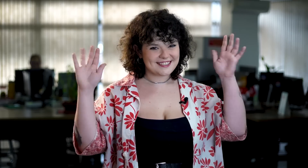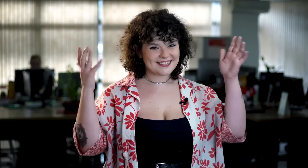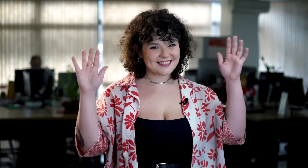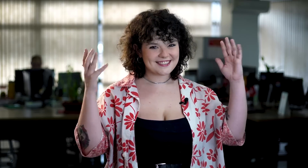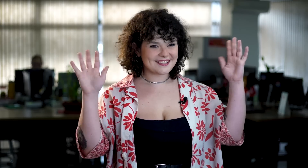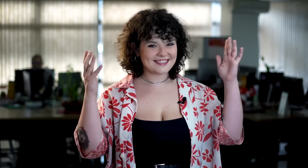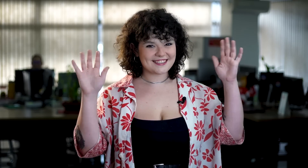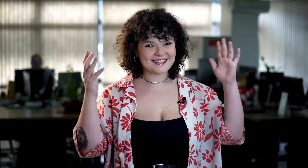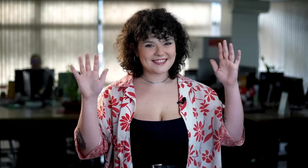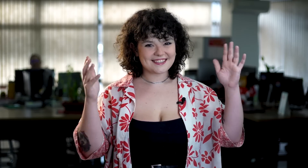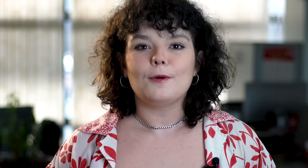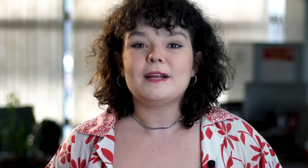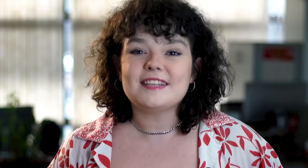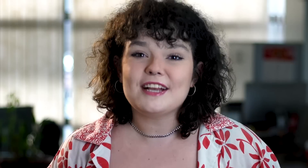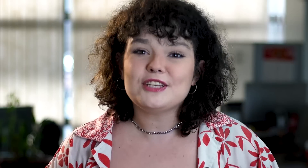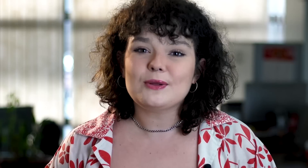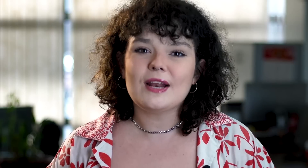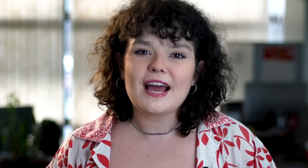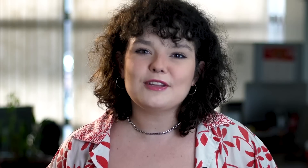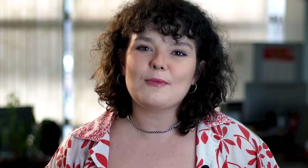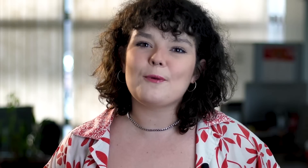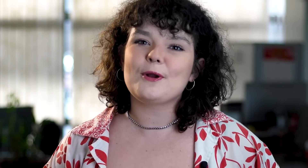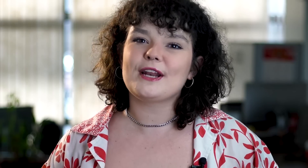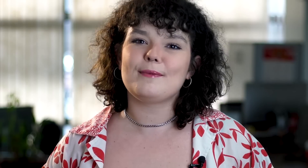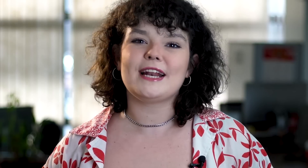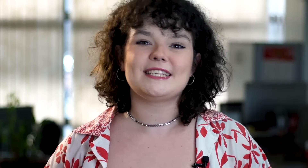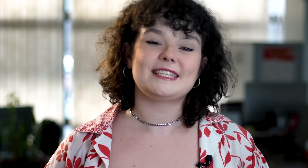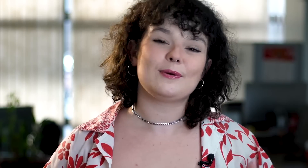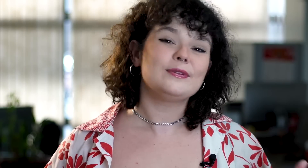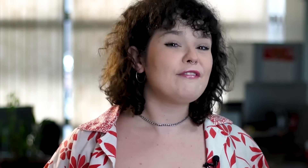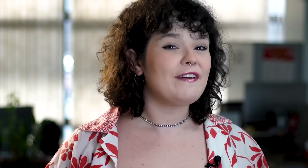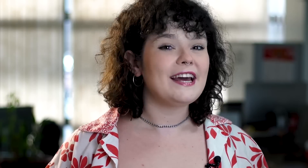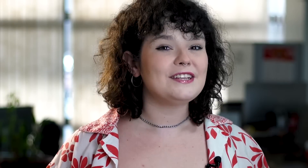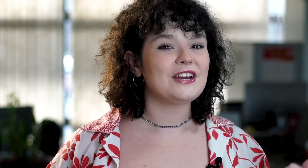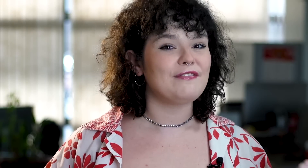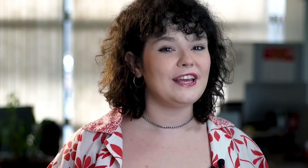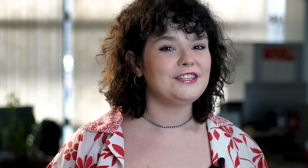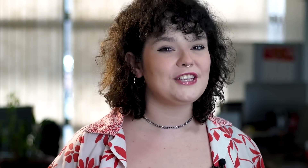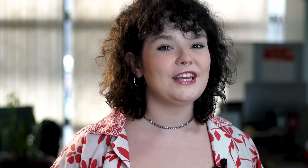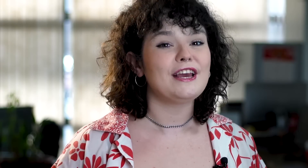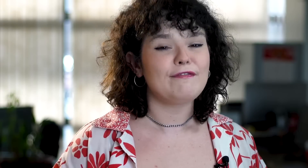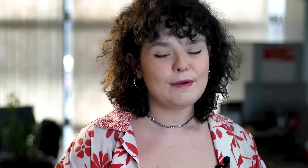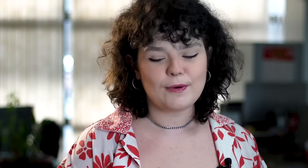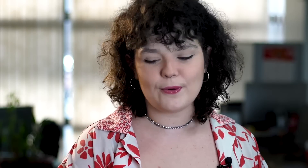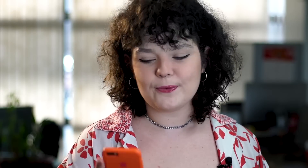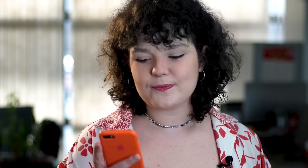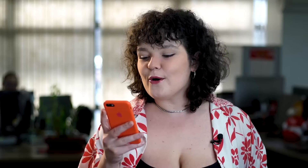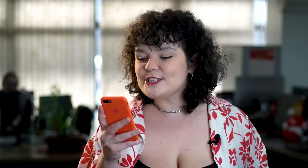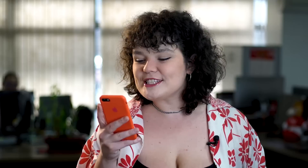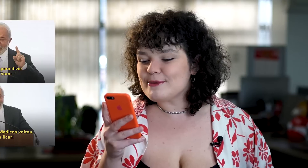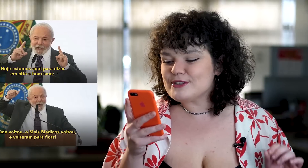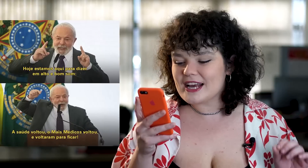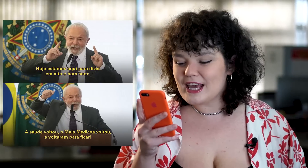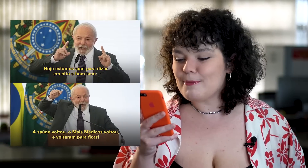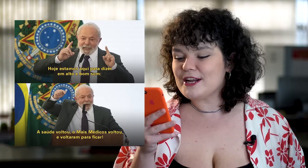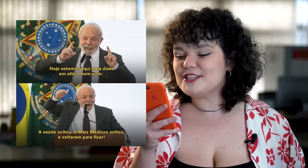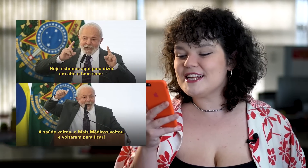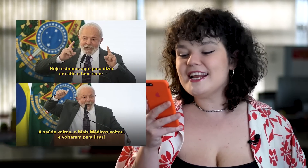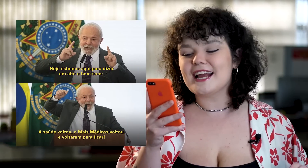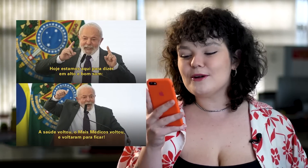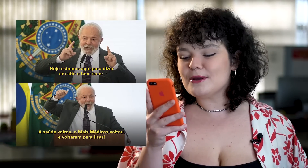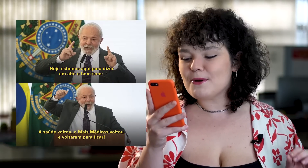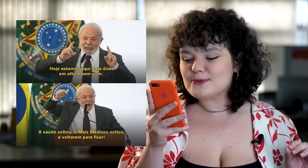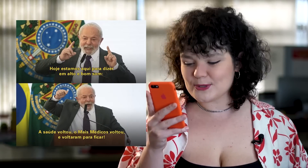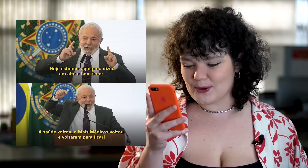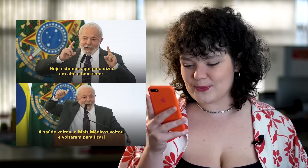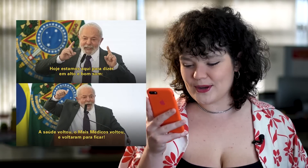Médicos. O presidente Lula retomou o programa nesta segunda-feira, dia 20, e afirmou: hoje estamos aqui para dizer